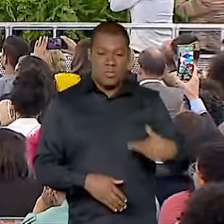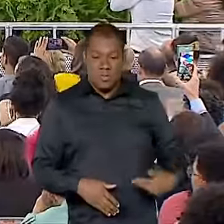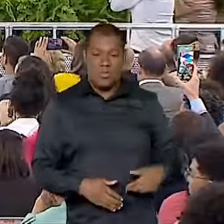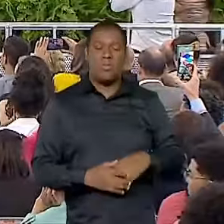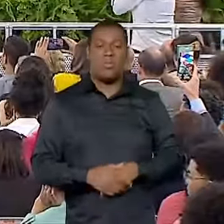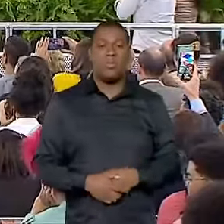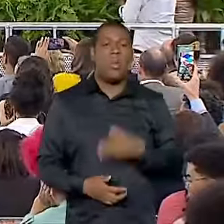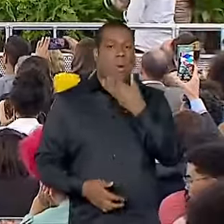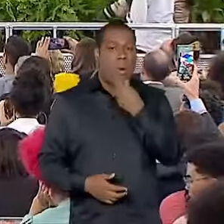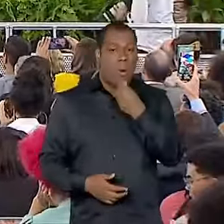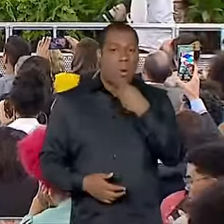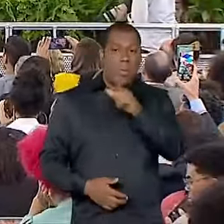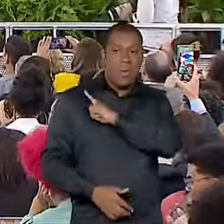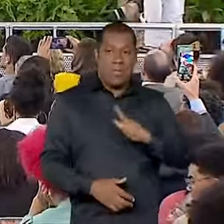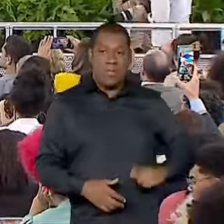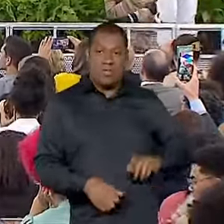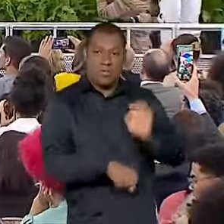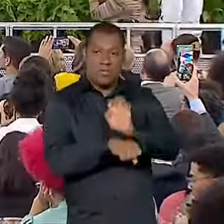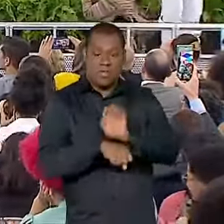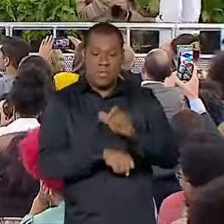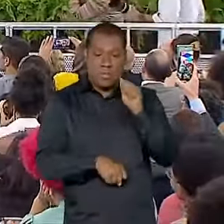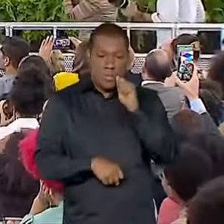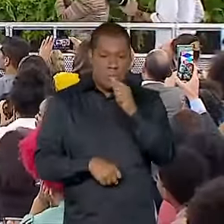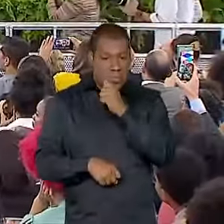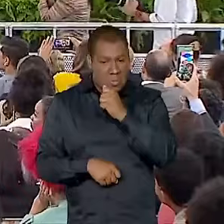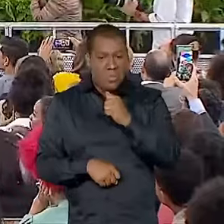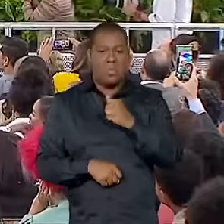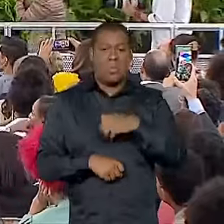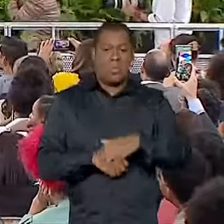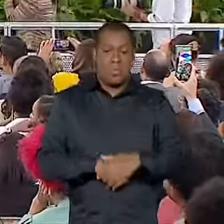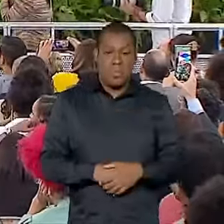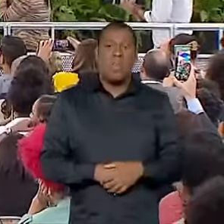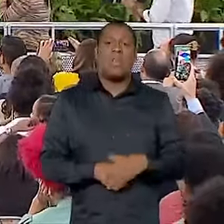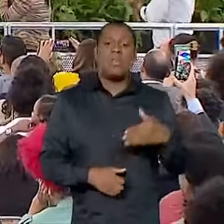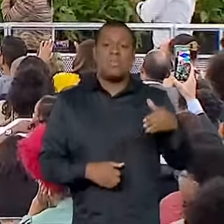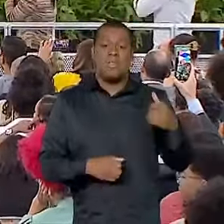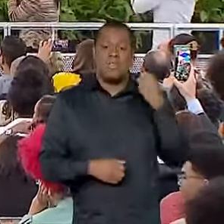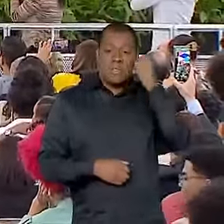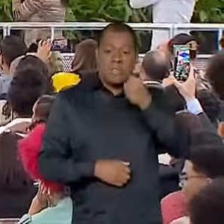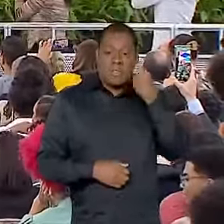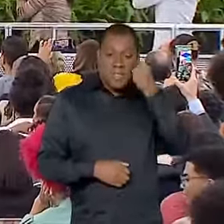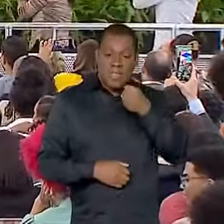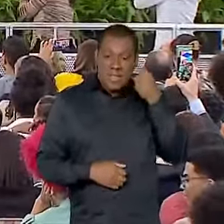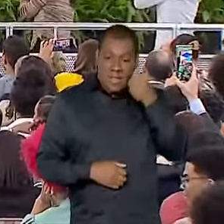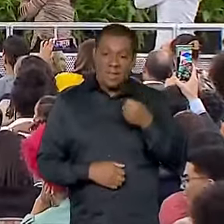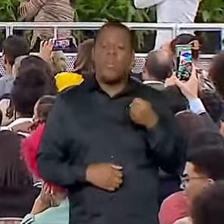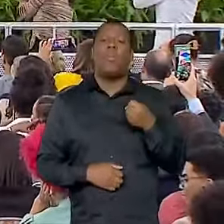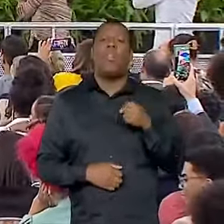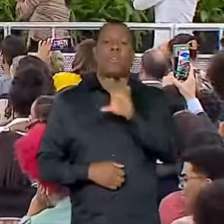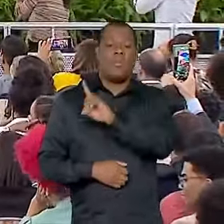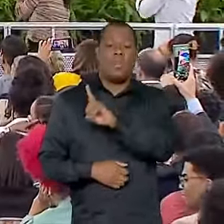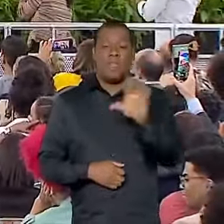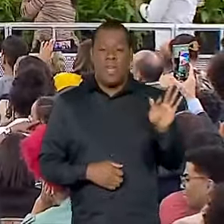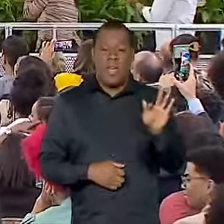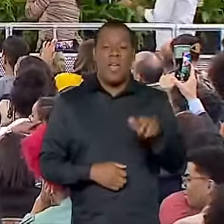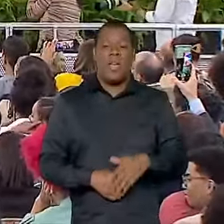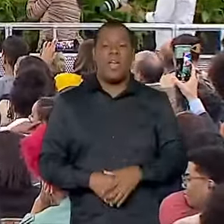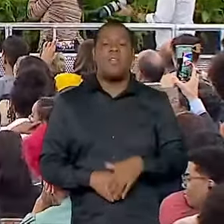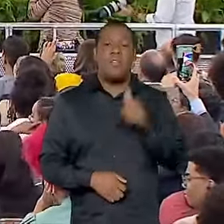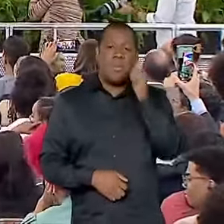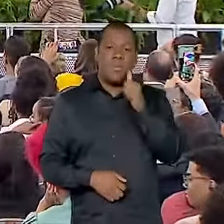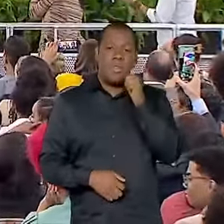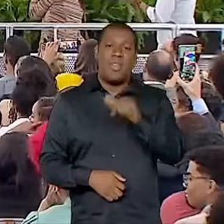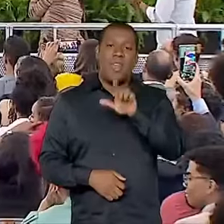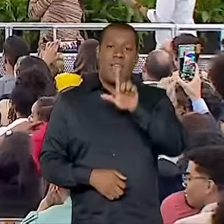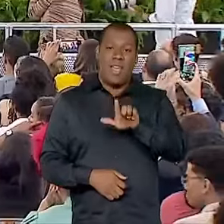Luiz, governador do Amapá, senadora Leila Barros, do PDT, do Distrito Federal. Eu não vi nem a Leila aqui, mas